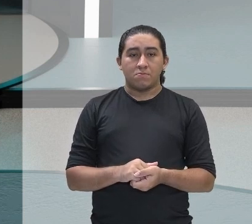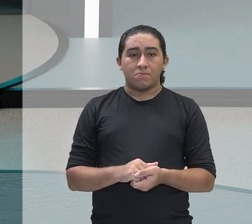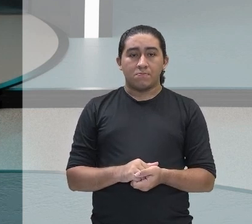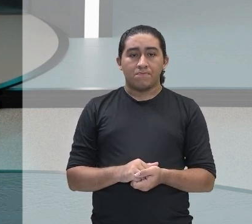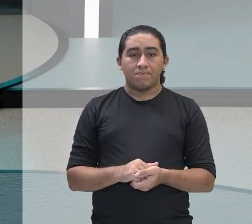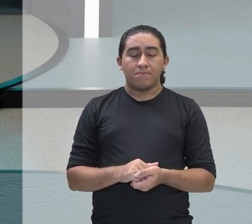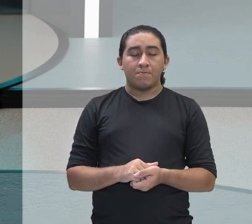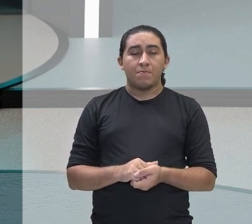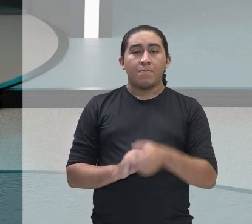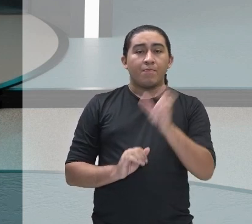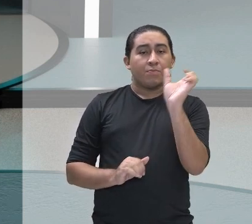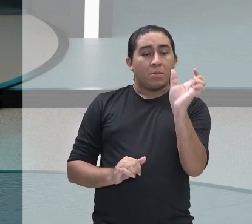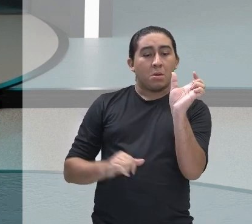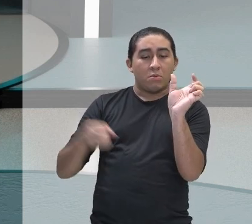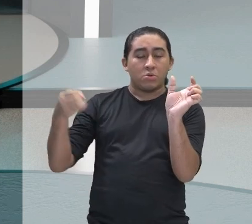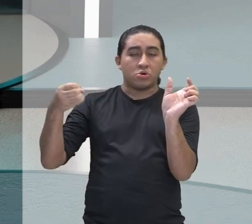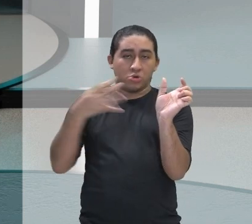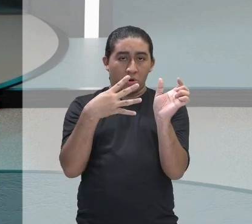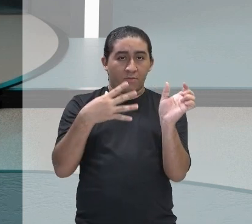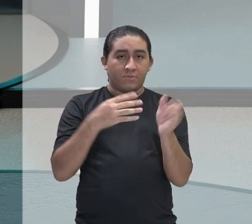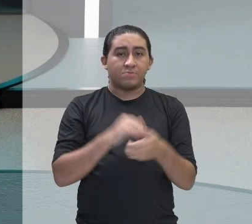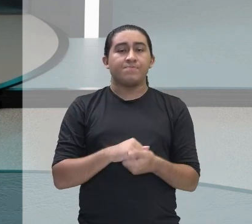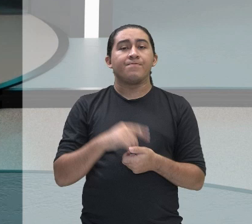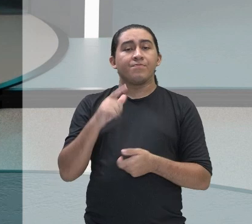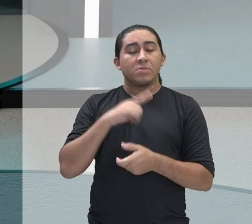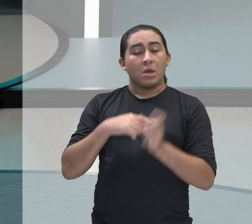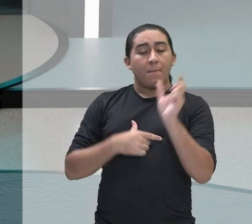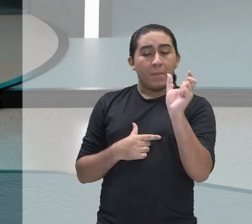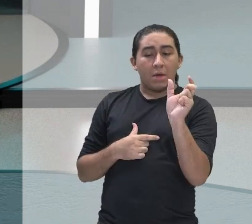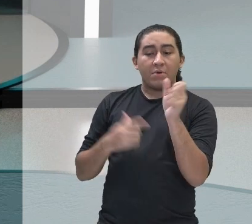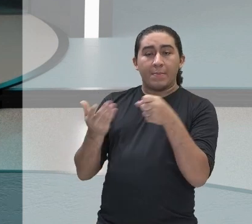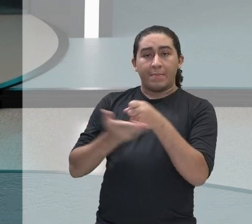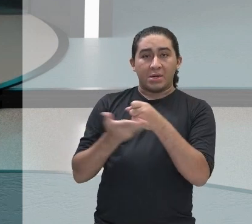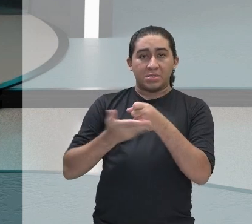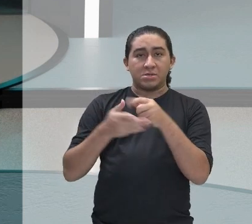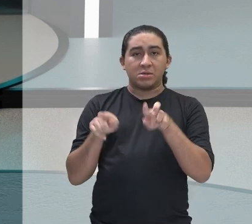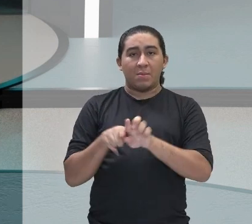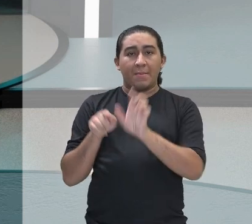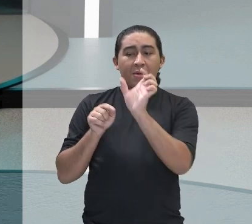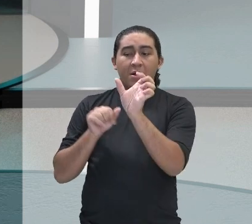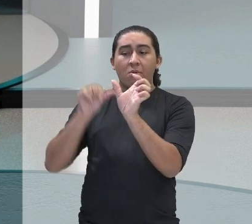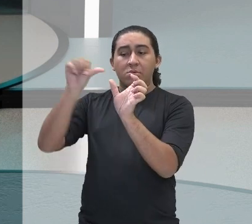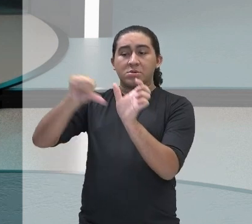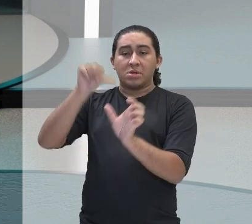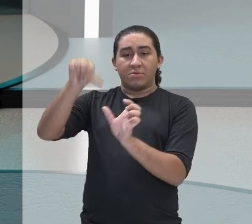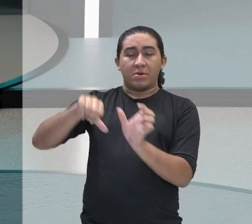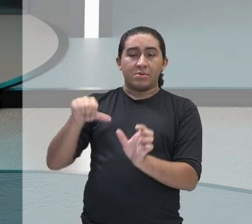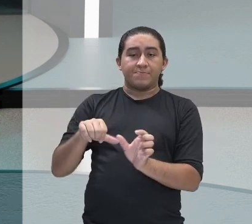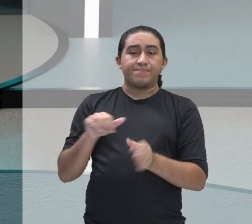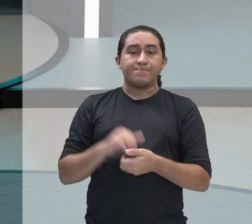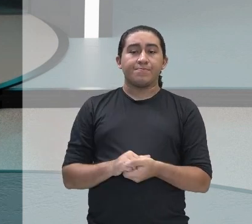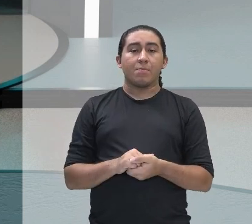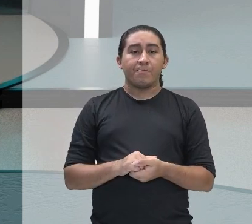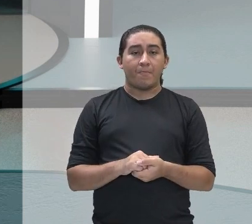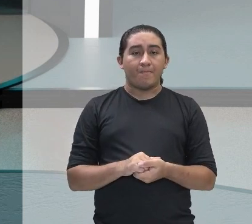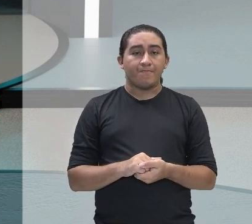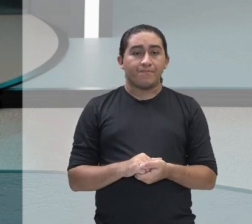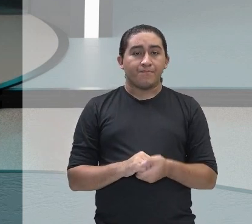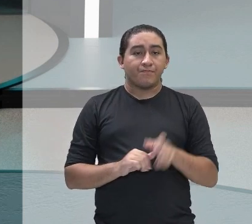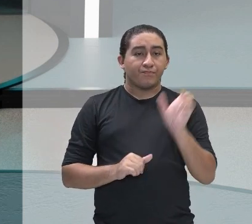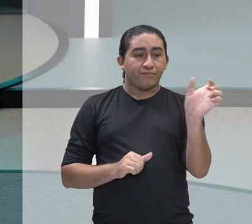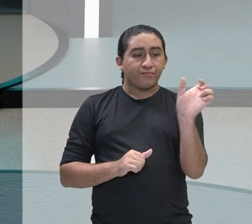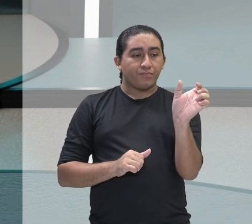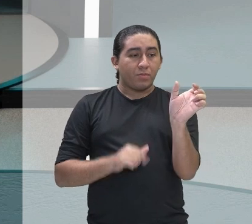que é derivar. Tem as palavras primitivas e as palavras derivadas. A primitiva, no caso ali,